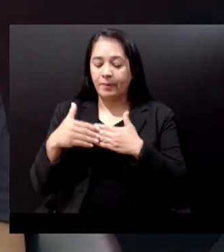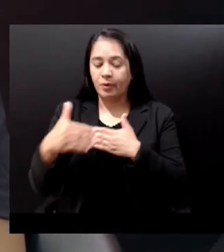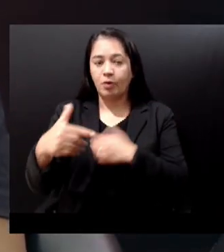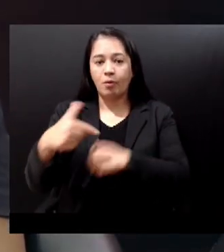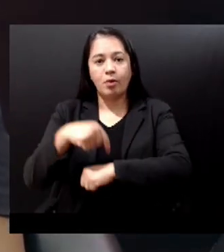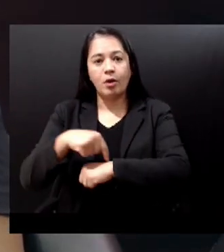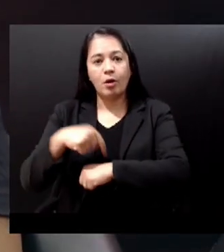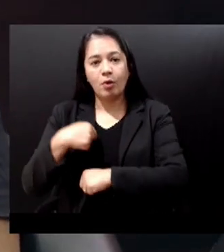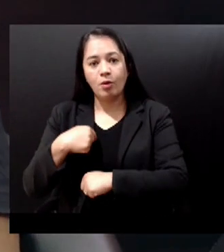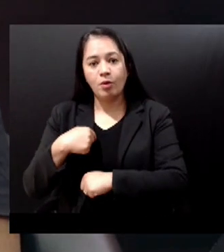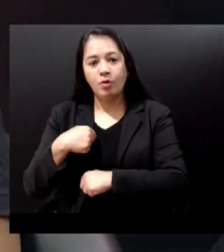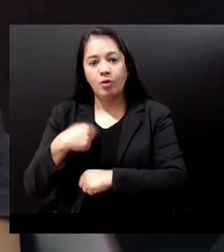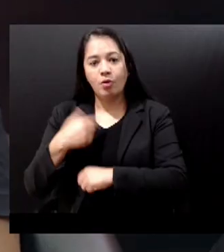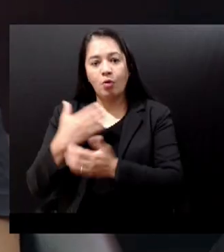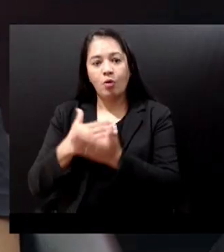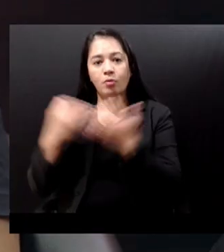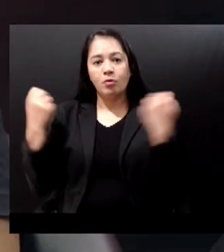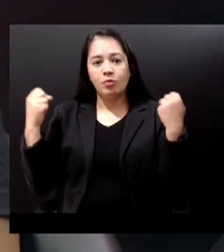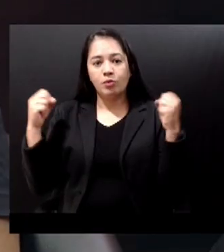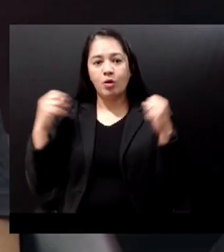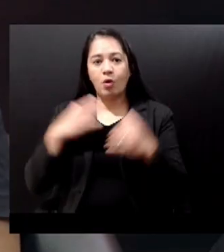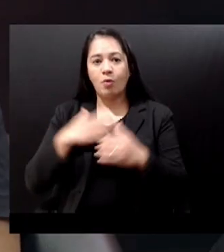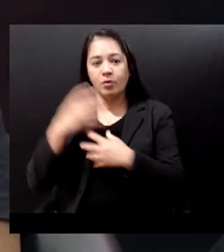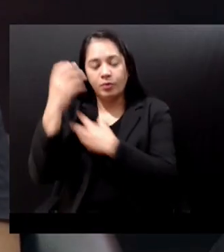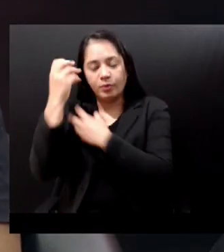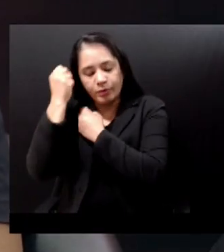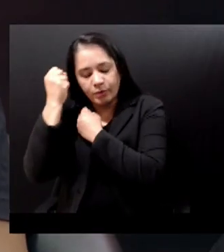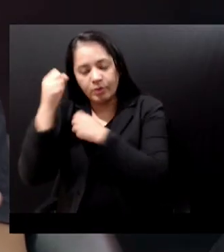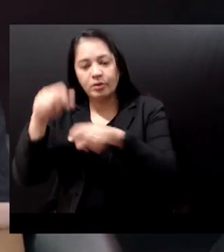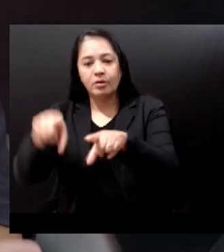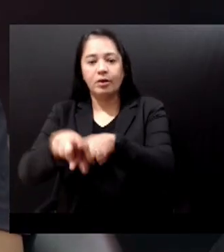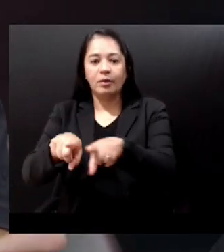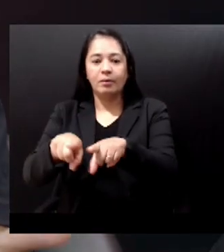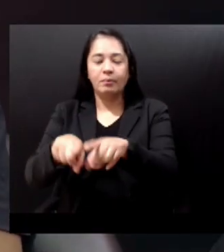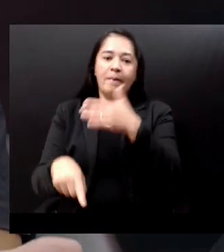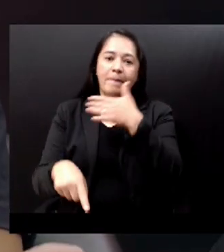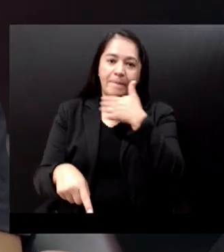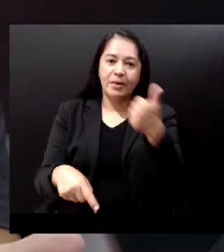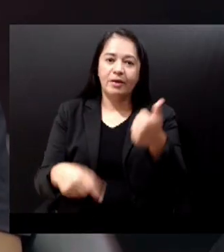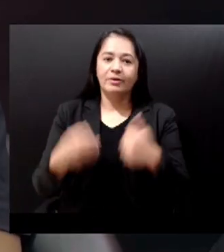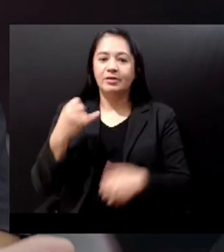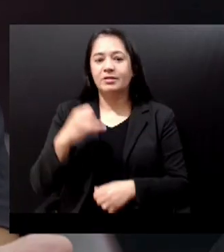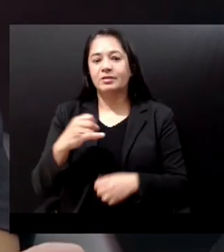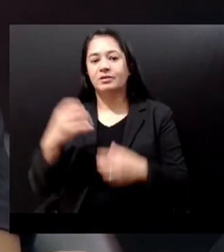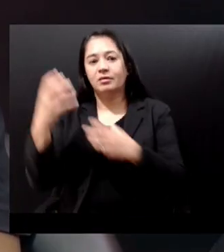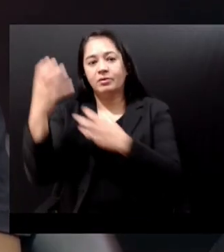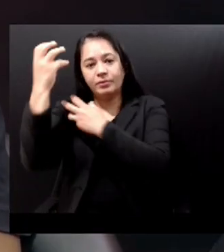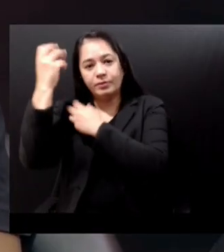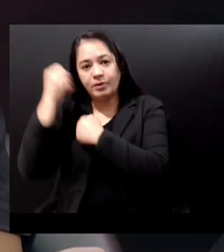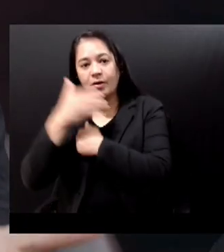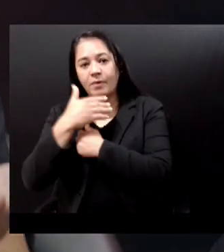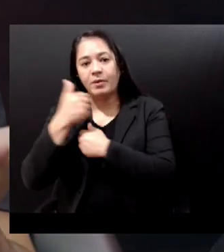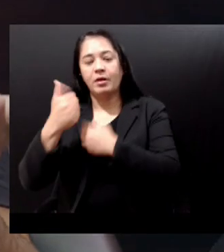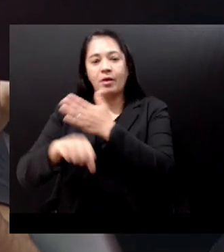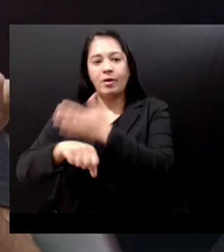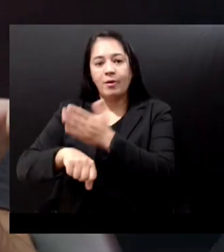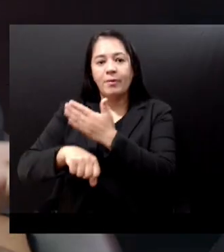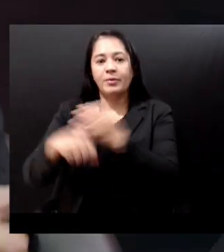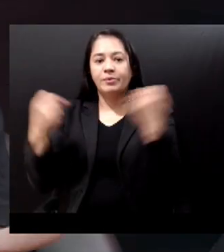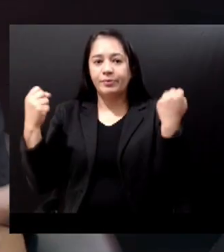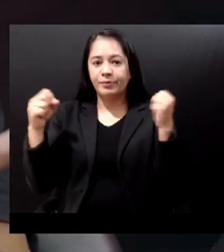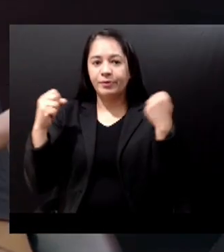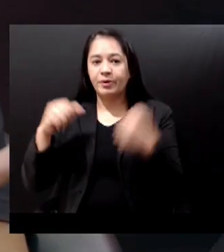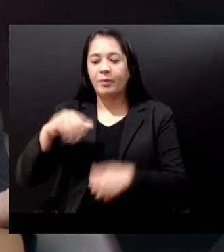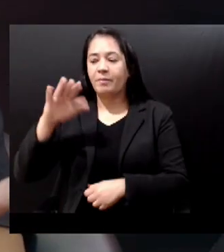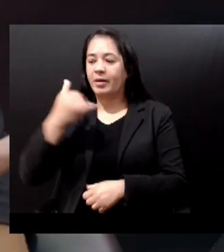atividade física, o meu sono também melhora. Aham. Se eu durmo Ah, muito melhor, bom. eu faço a prática de atividade física com um pouco mais de Uhum. energia. Então,